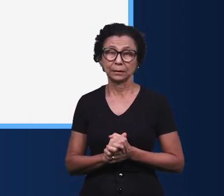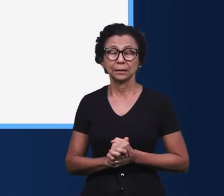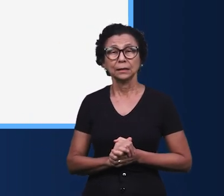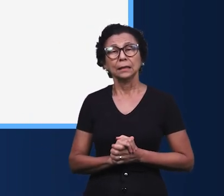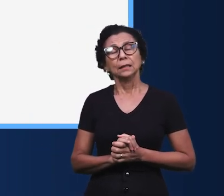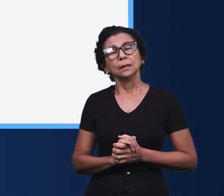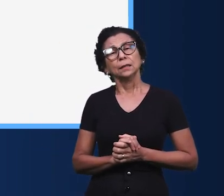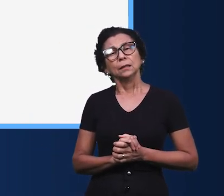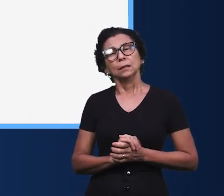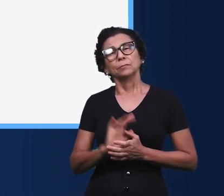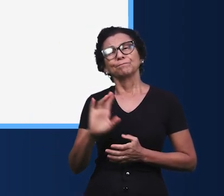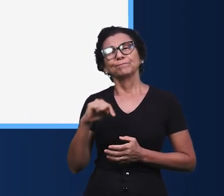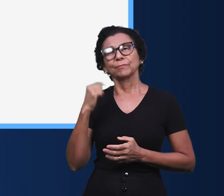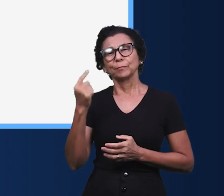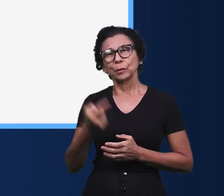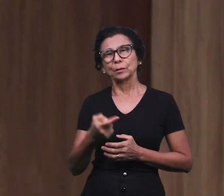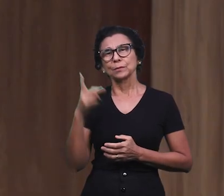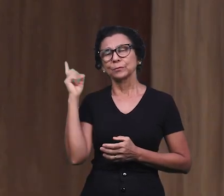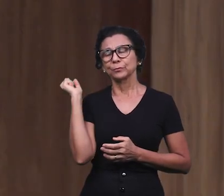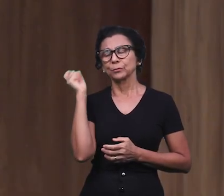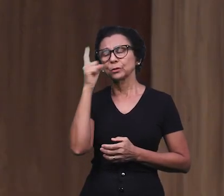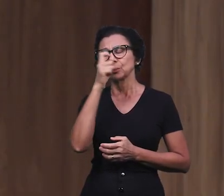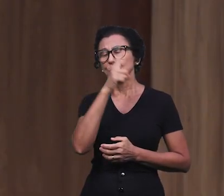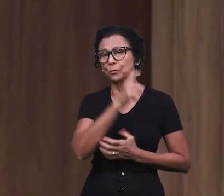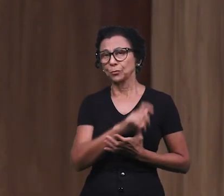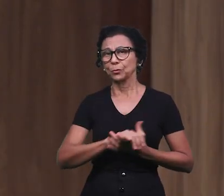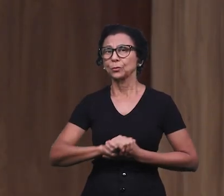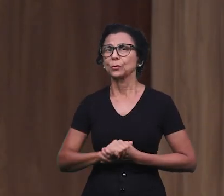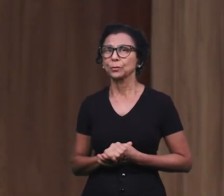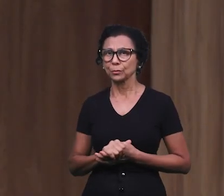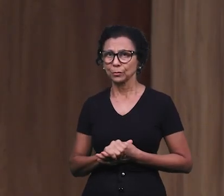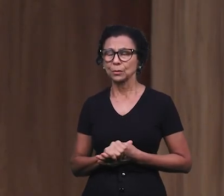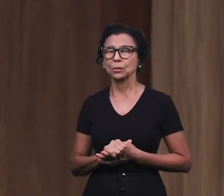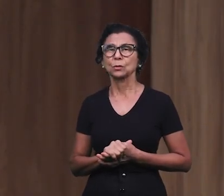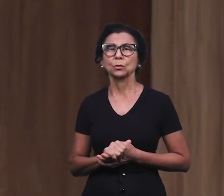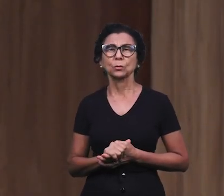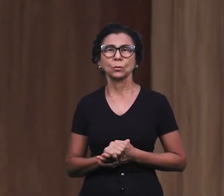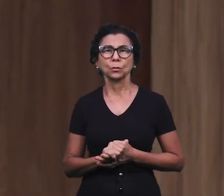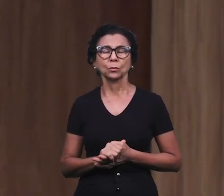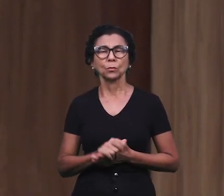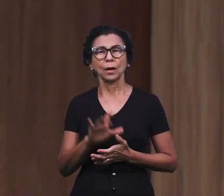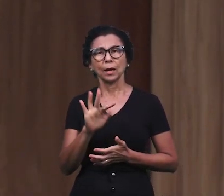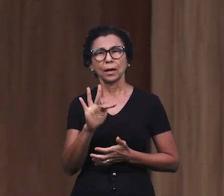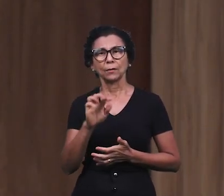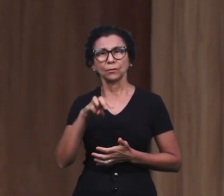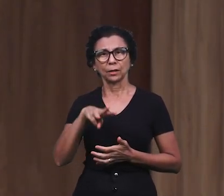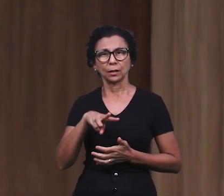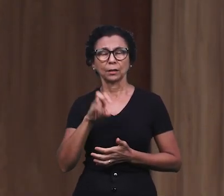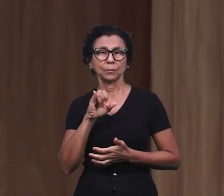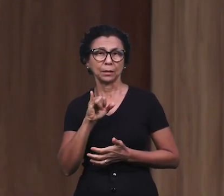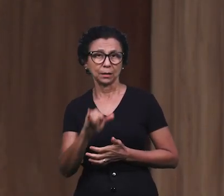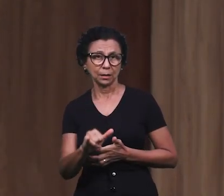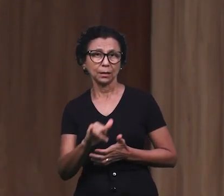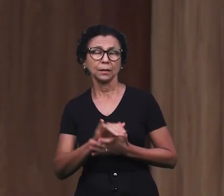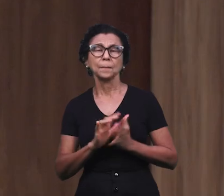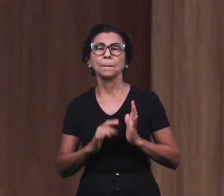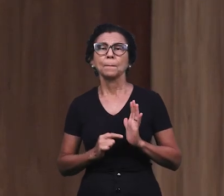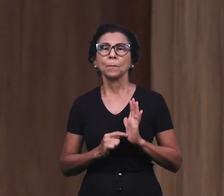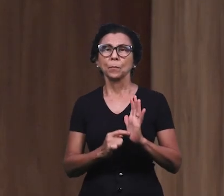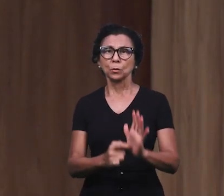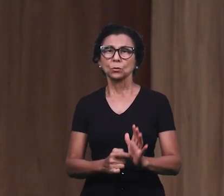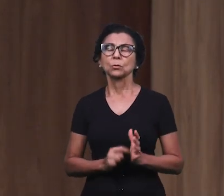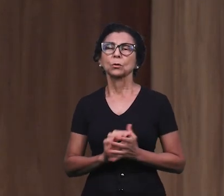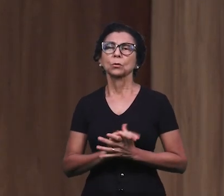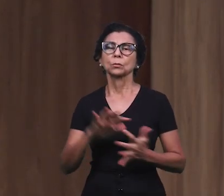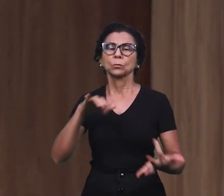primeira retração não foi sólida. O Fundo Monetário Internacional, FMI, projeta que o crescimento global vai